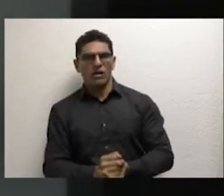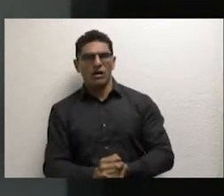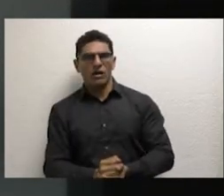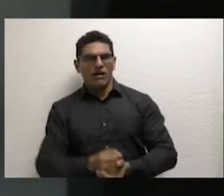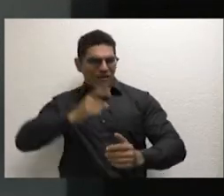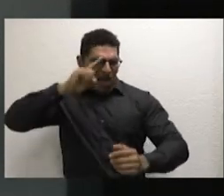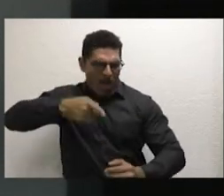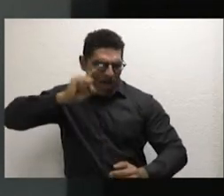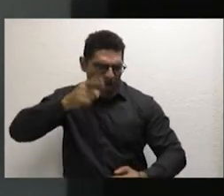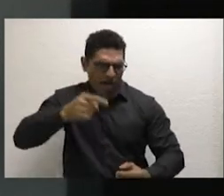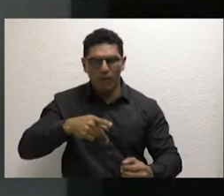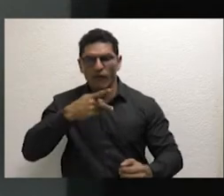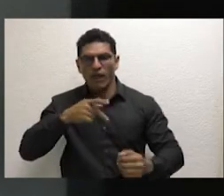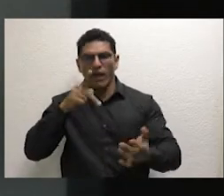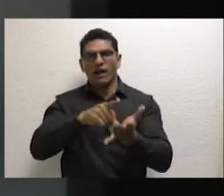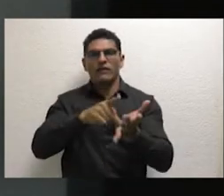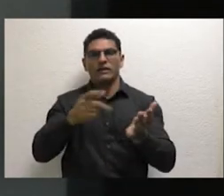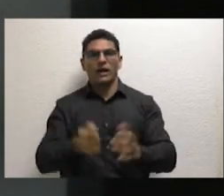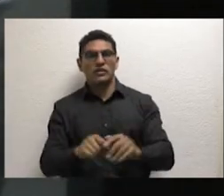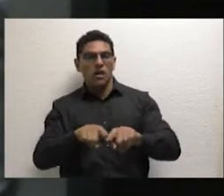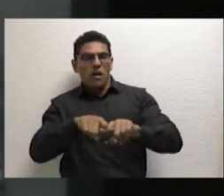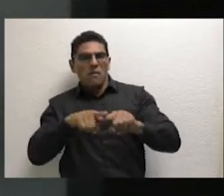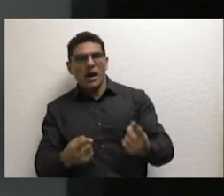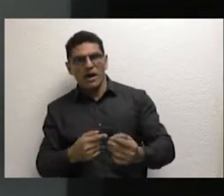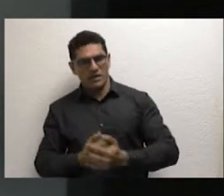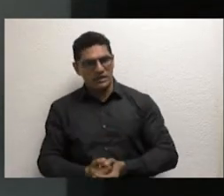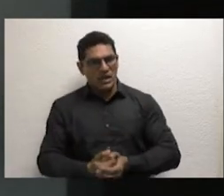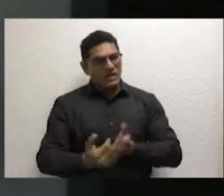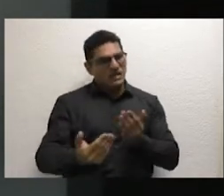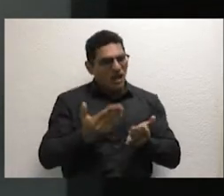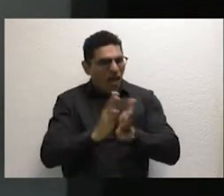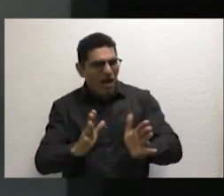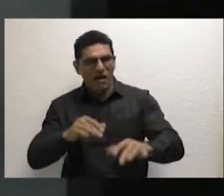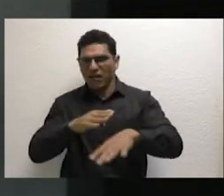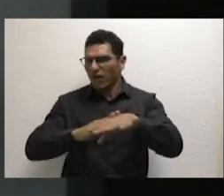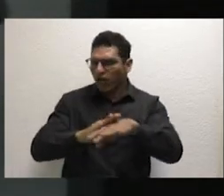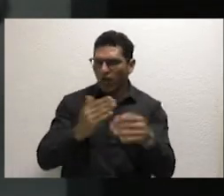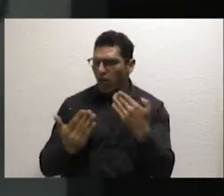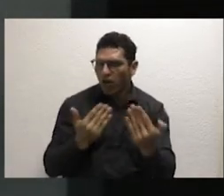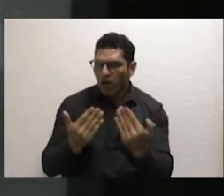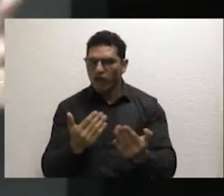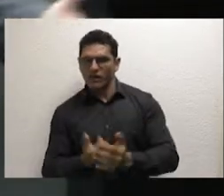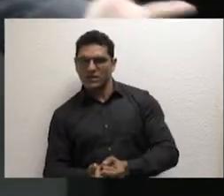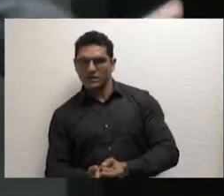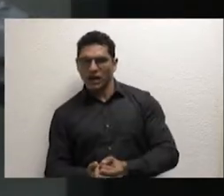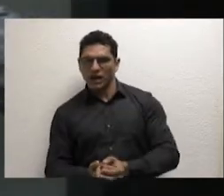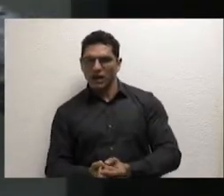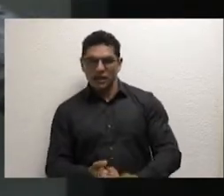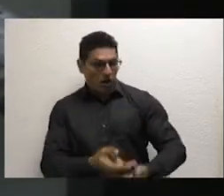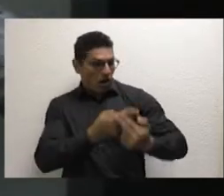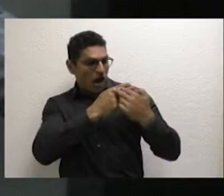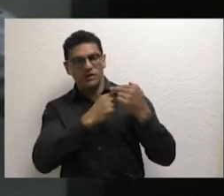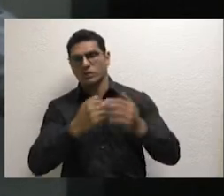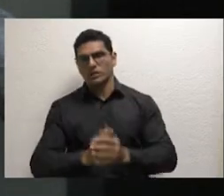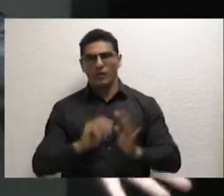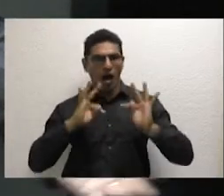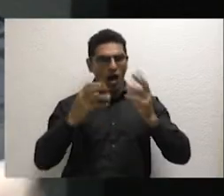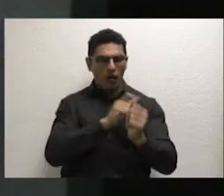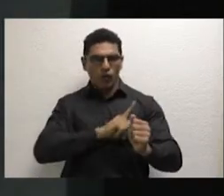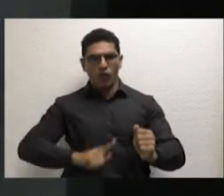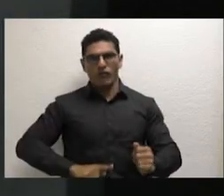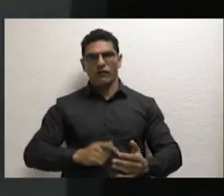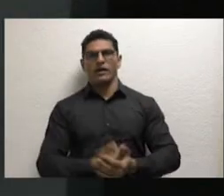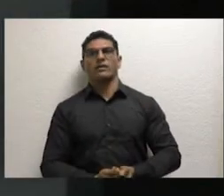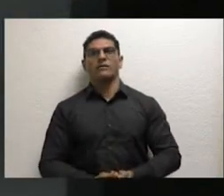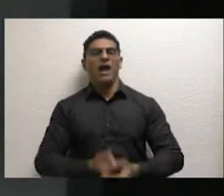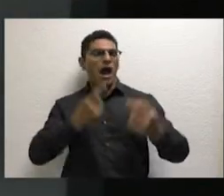falar a verdade mas se recusar a conversar que é um gesto nobre da democracia aí